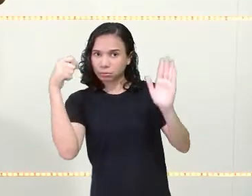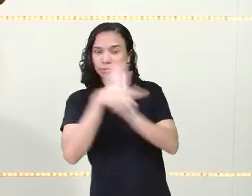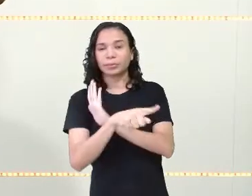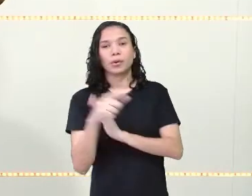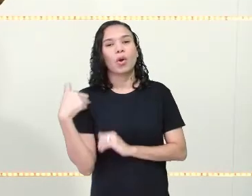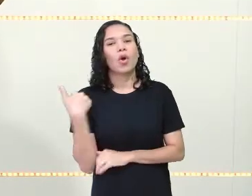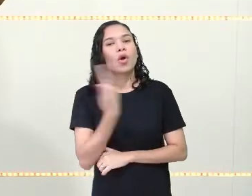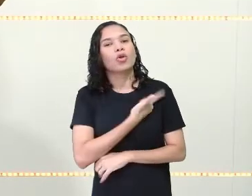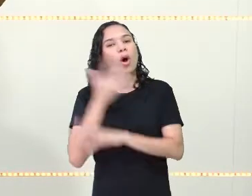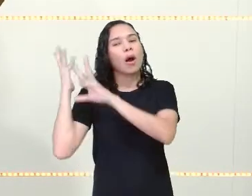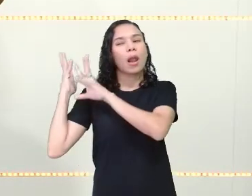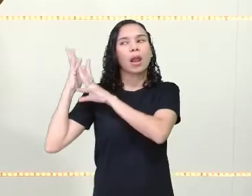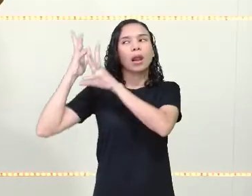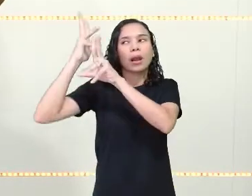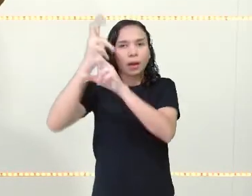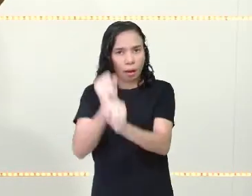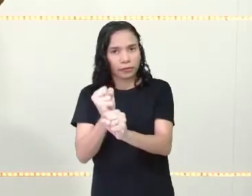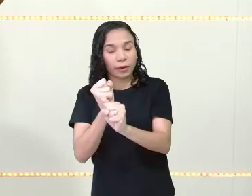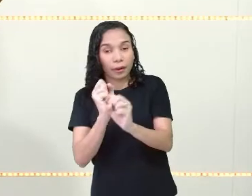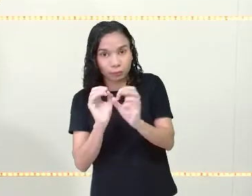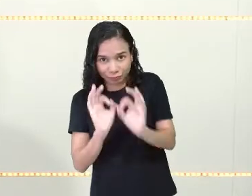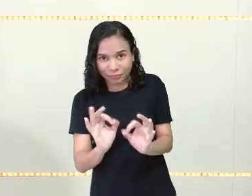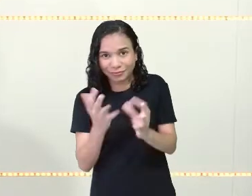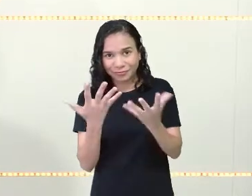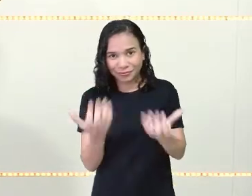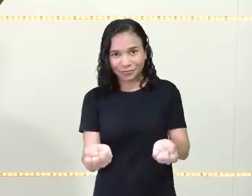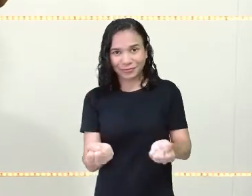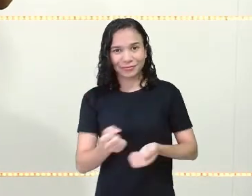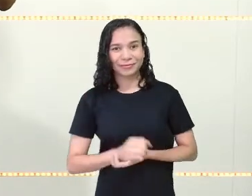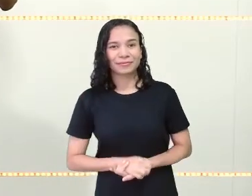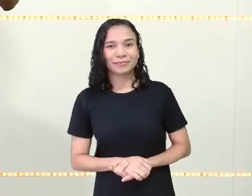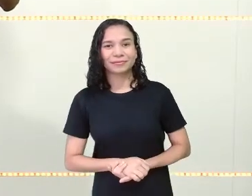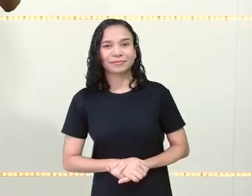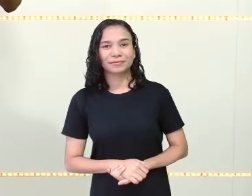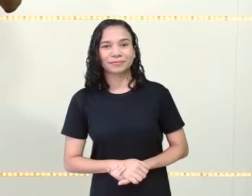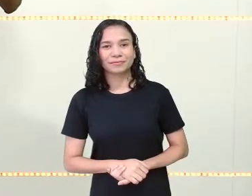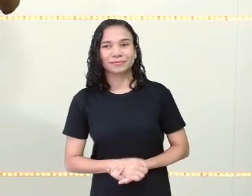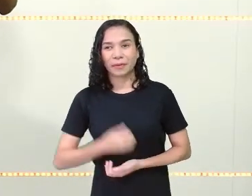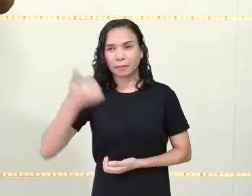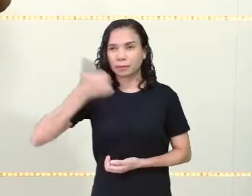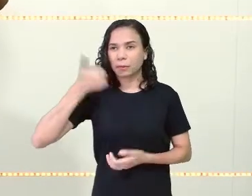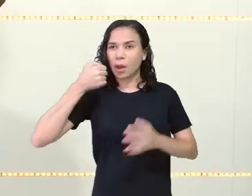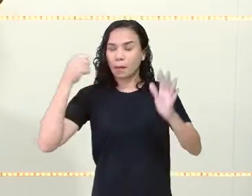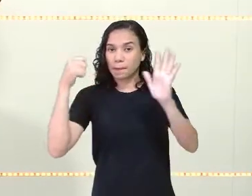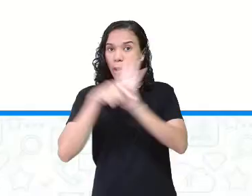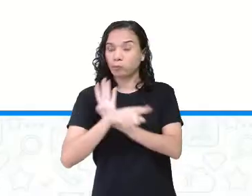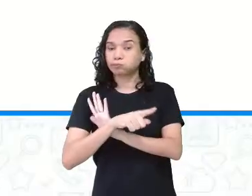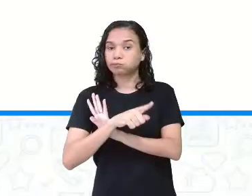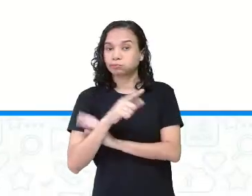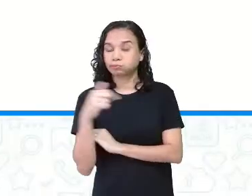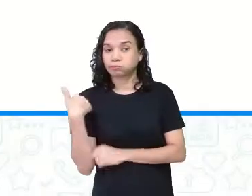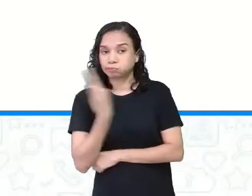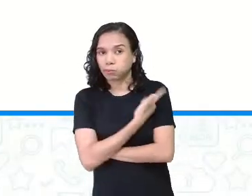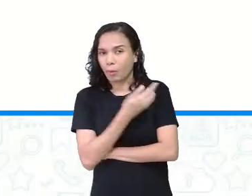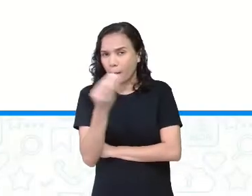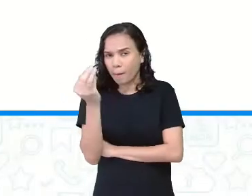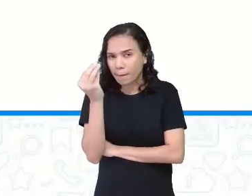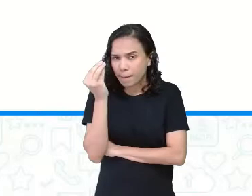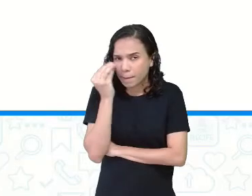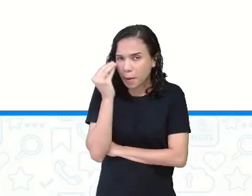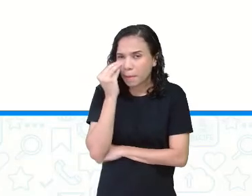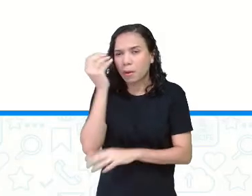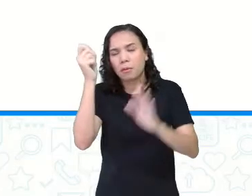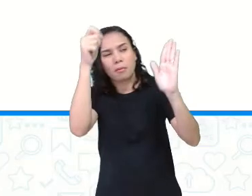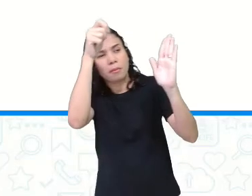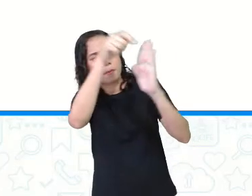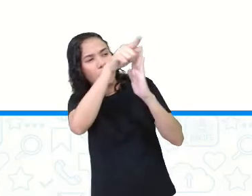gente vai revisar, tá? Vamos lá? Vamos à primeira questão agora, a gente vai observar essas